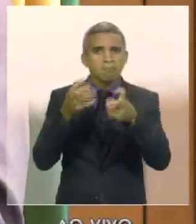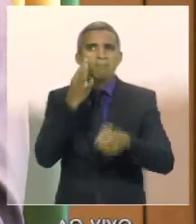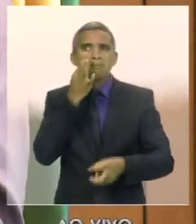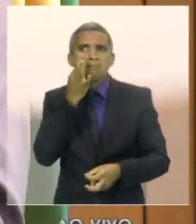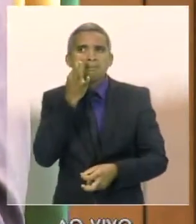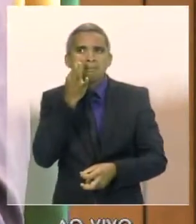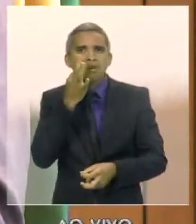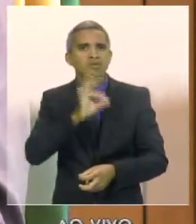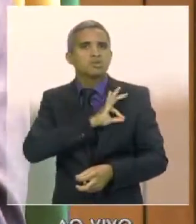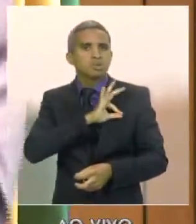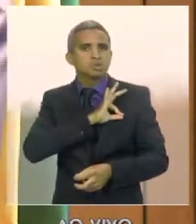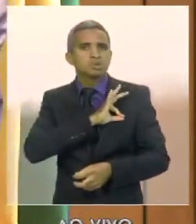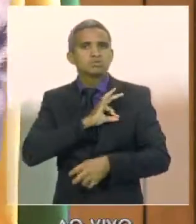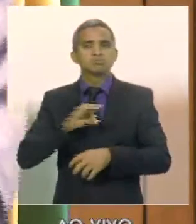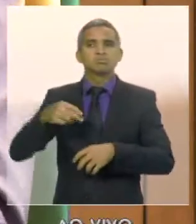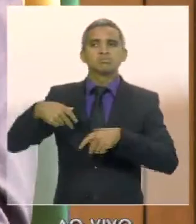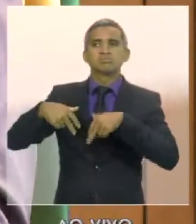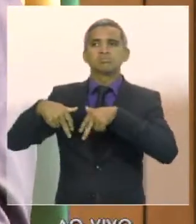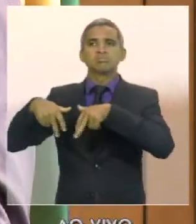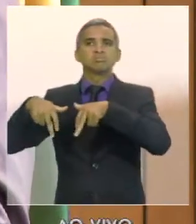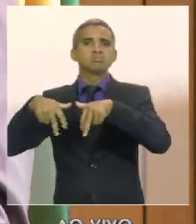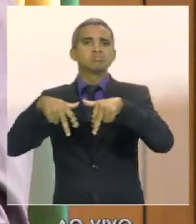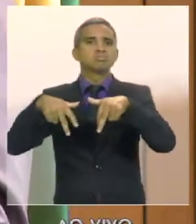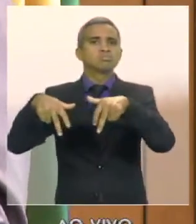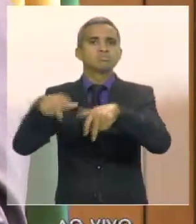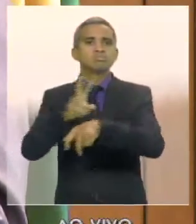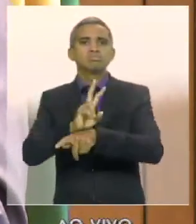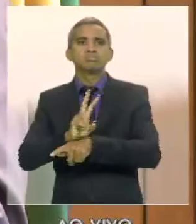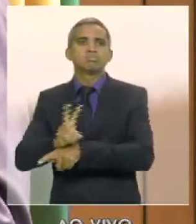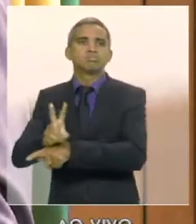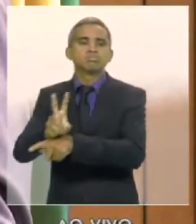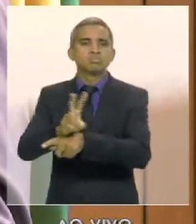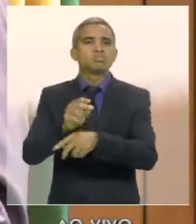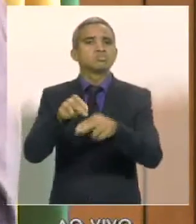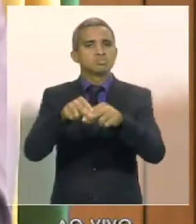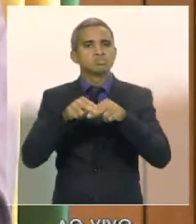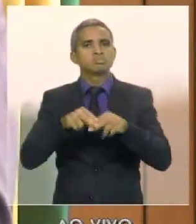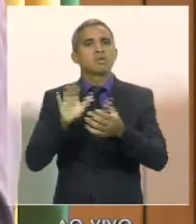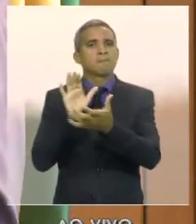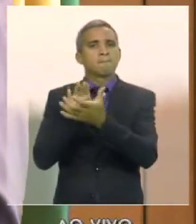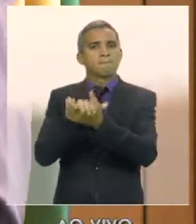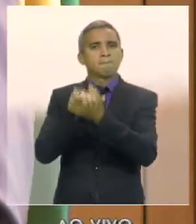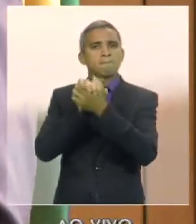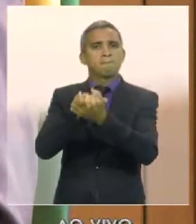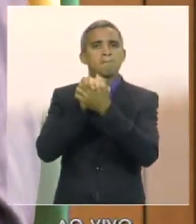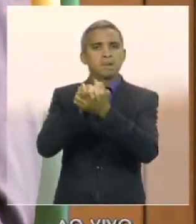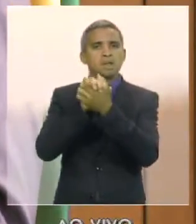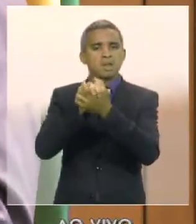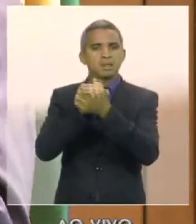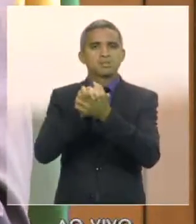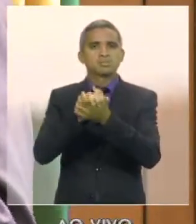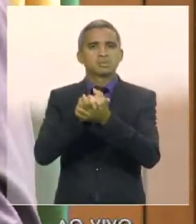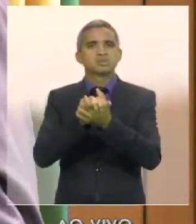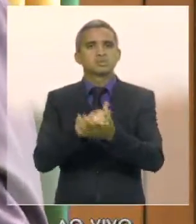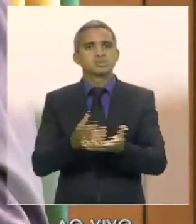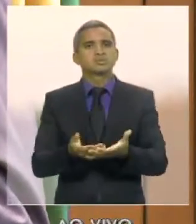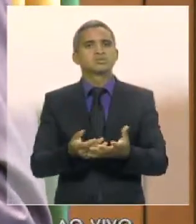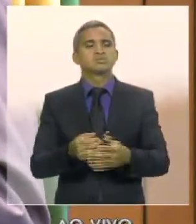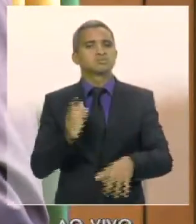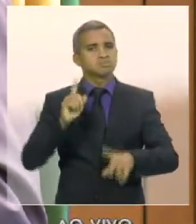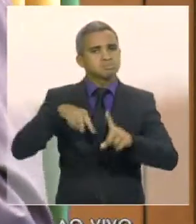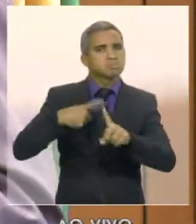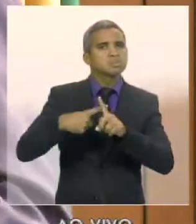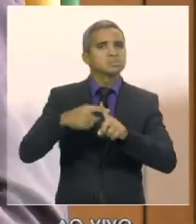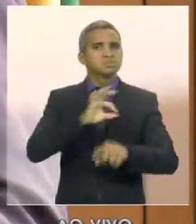da Polícia Civil. Isso aqui fica para louvarmos, realmente parabenizarmos a iniciativa do fortalecimento,